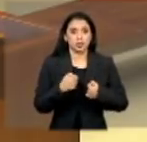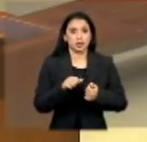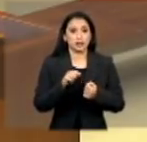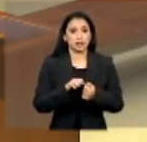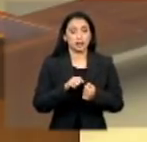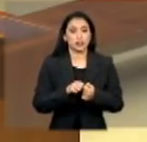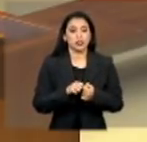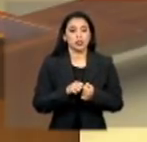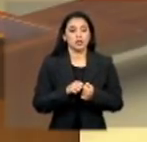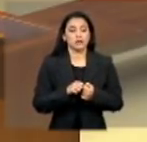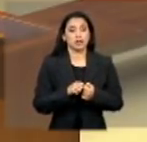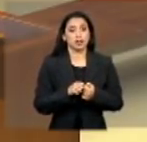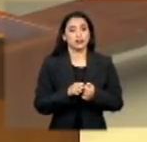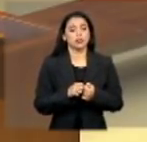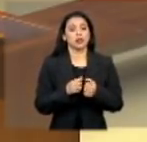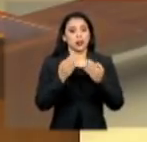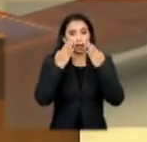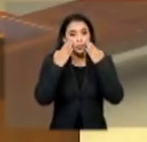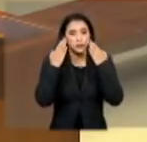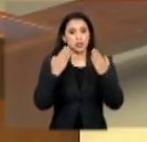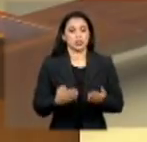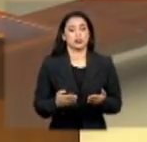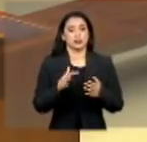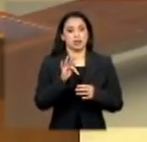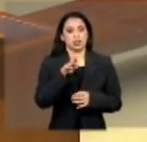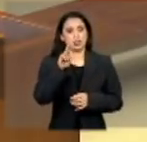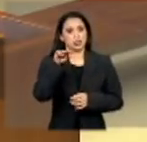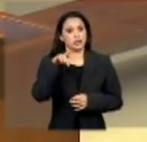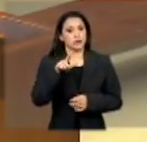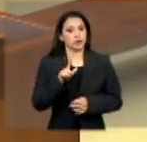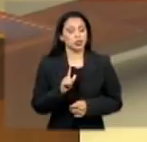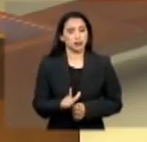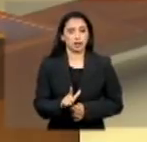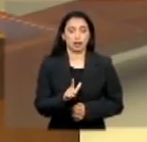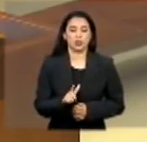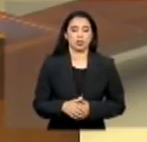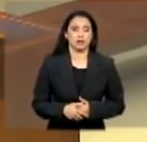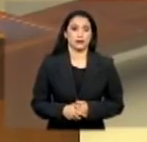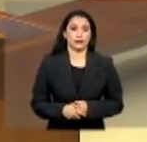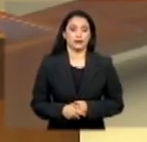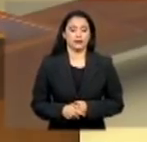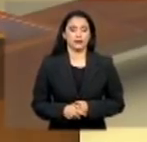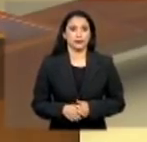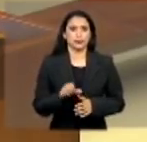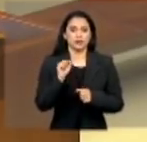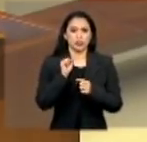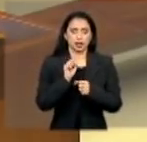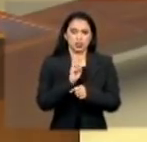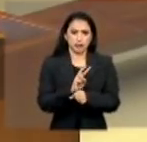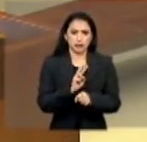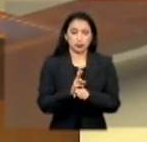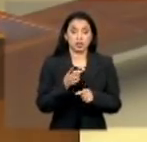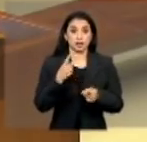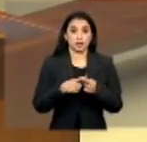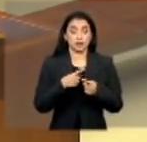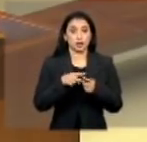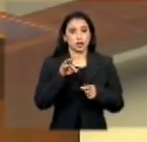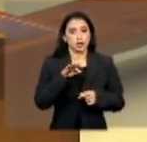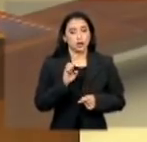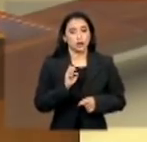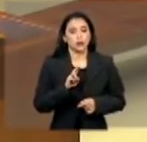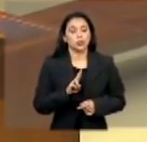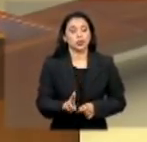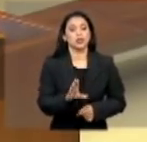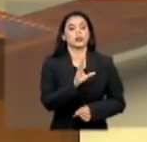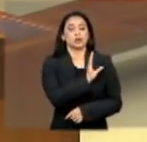ordem de apresentação das alegações finais das alegações finais defensivas porque o réu colaborador